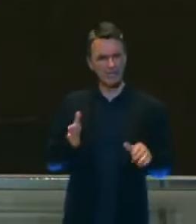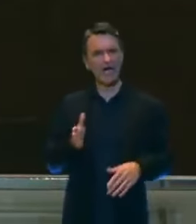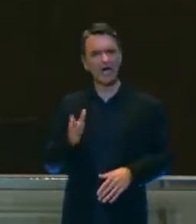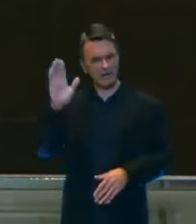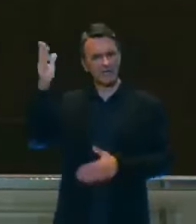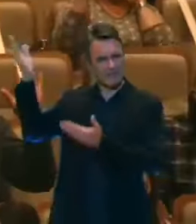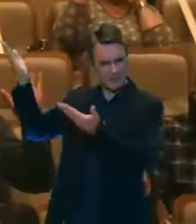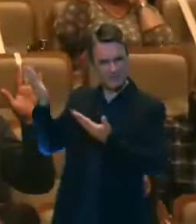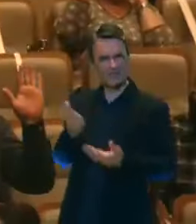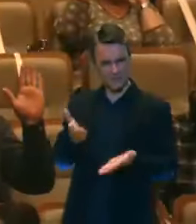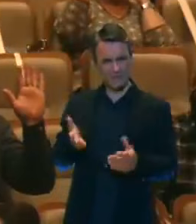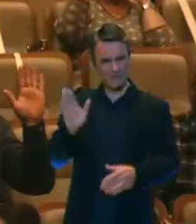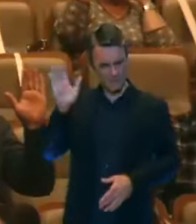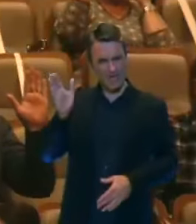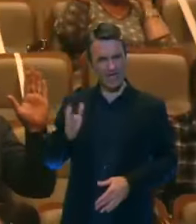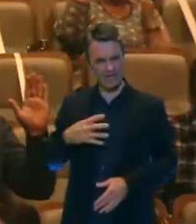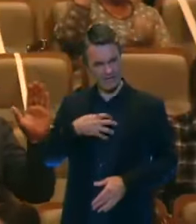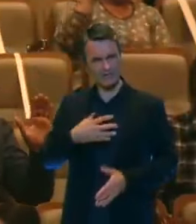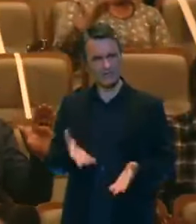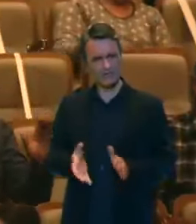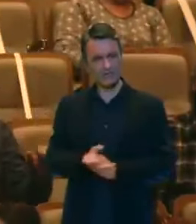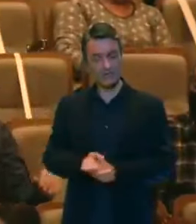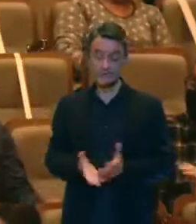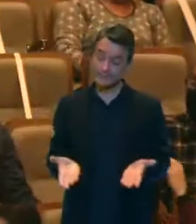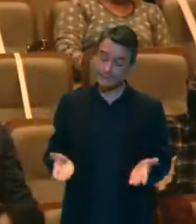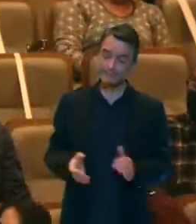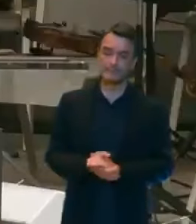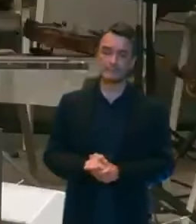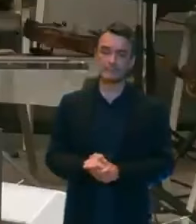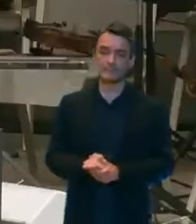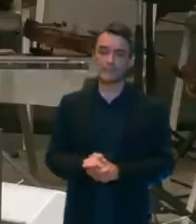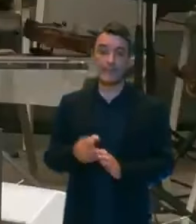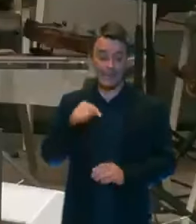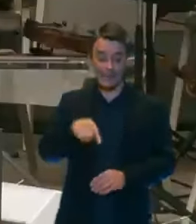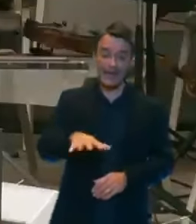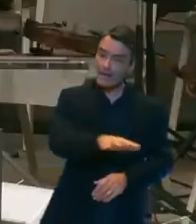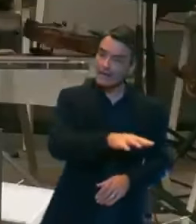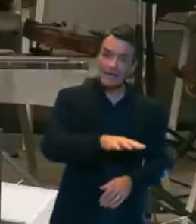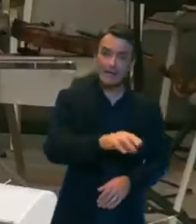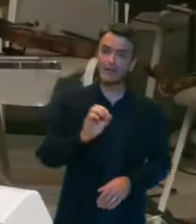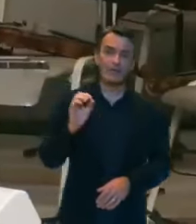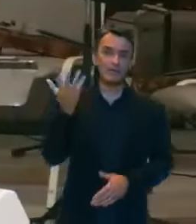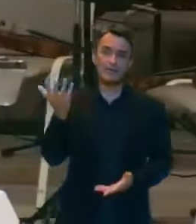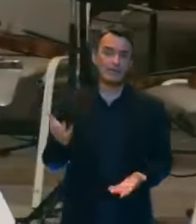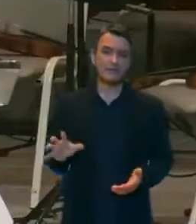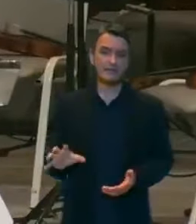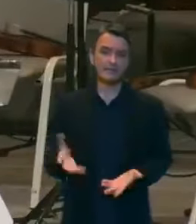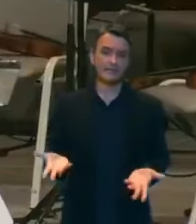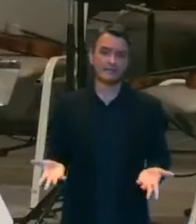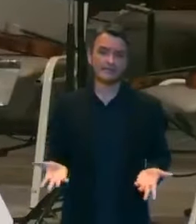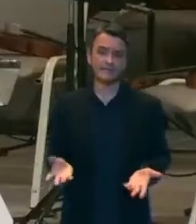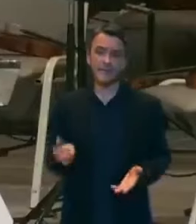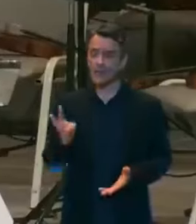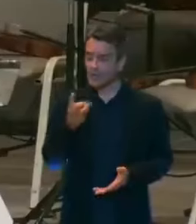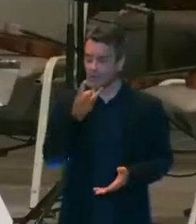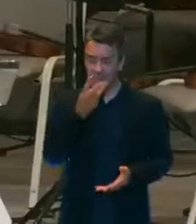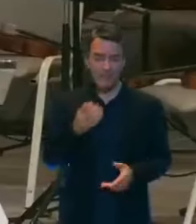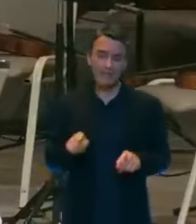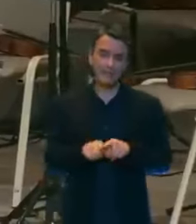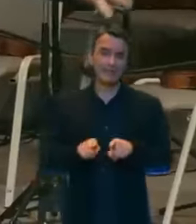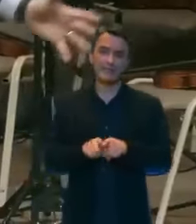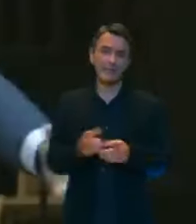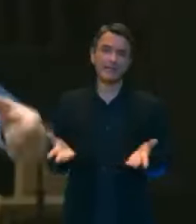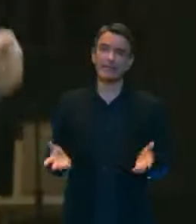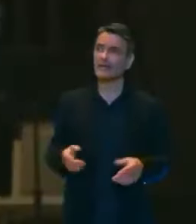pelo Senhor? Foi isso que aconteceu no Sinai. Foi isso que aconteceu com Isaías, quando ele